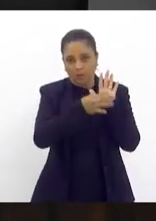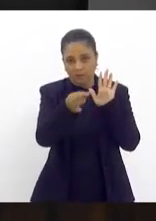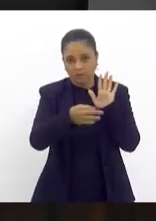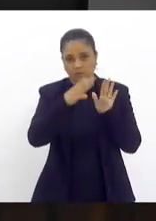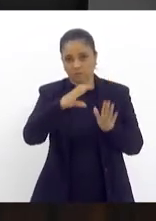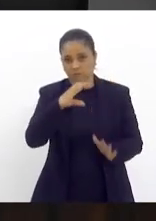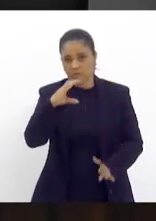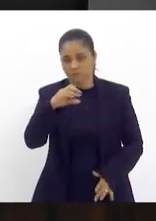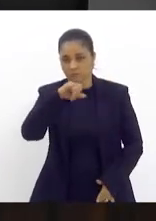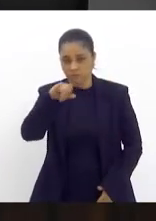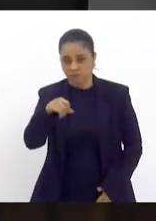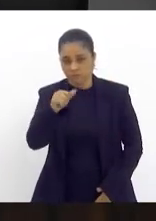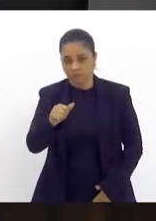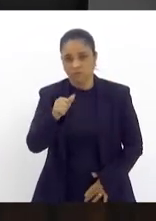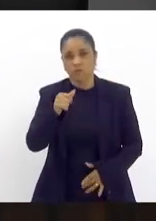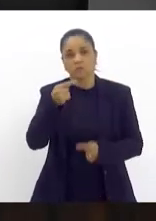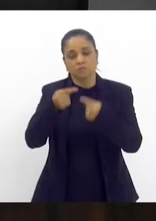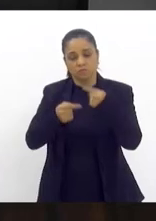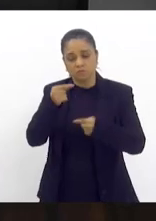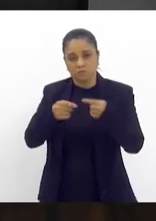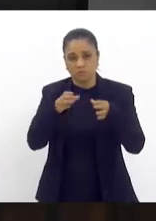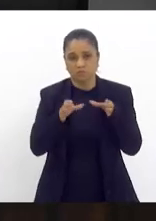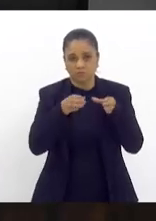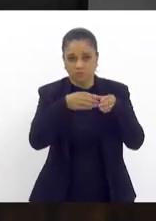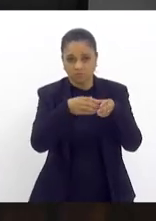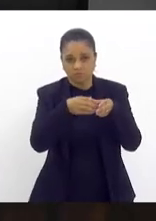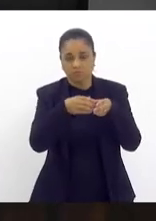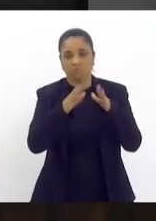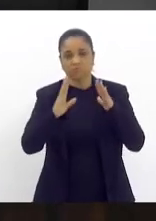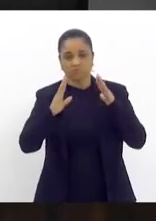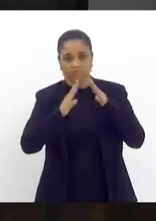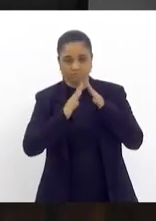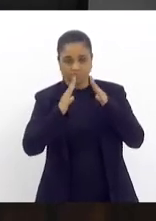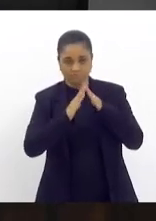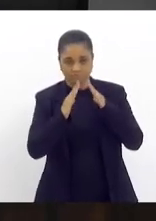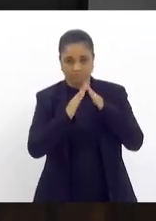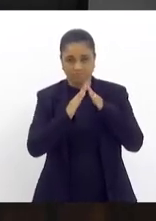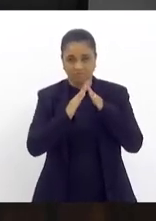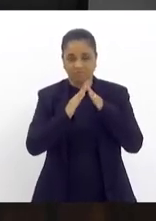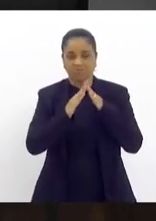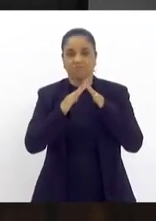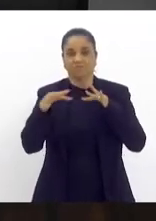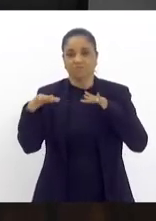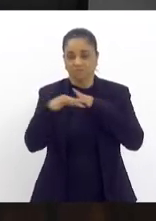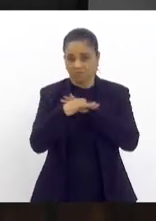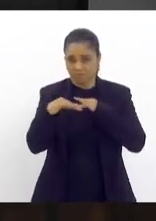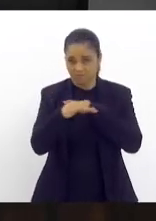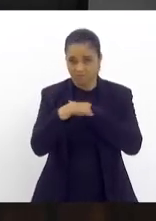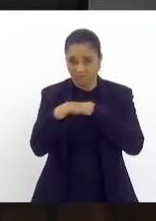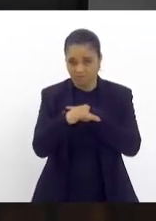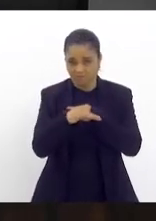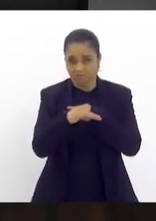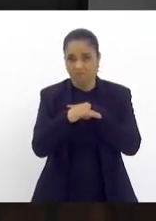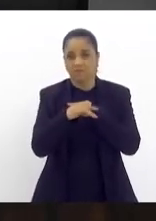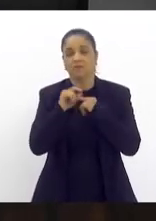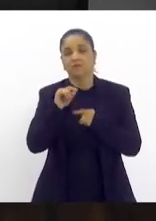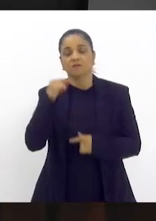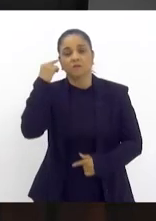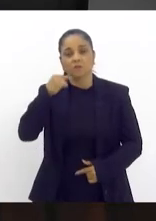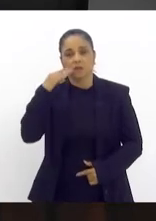Pela Comissão de Políticas Urbanas, Habitação e Assuntos Fundiários, deputado Cláudio